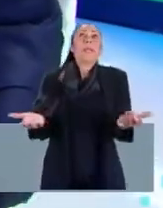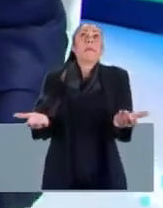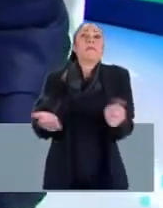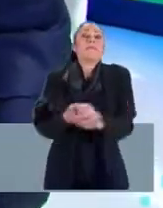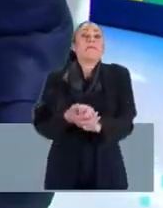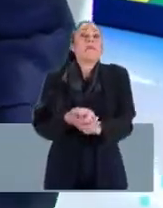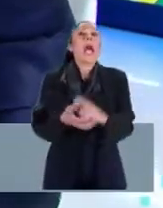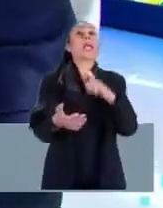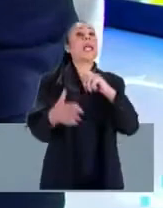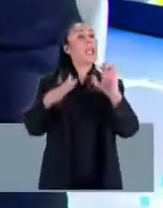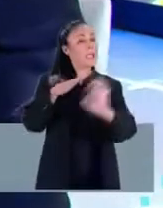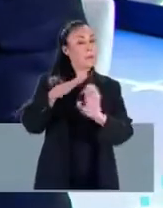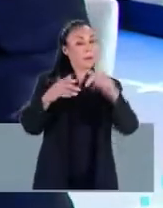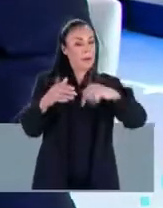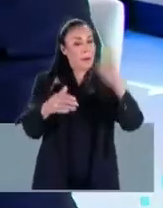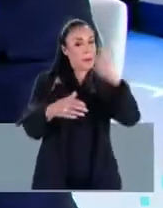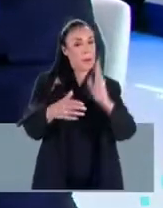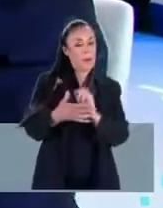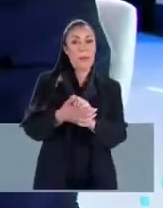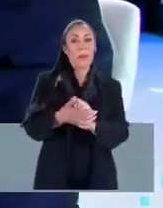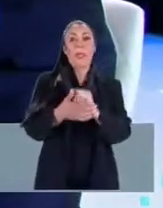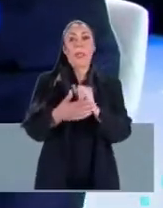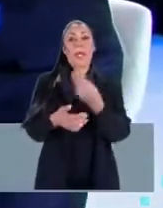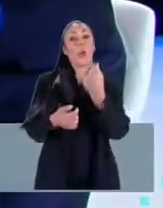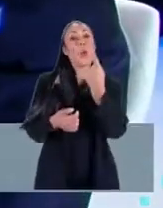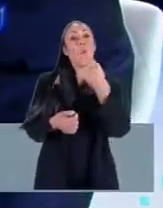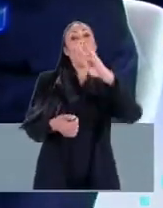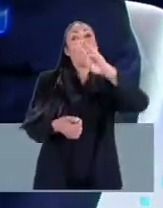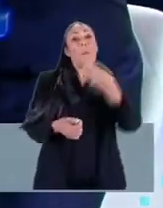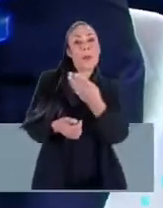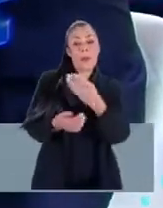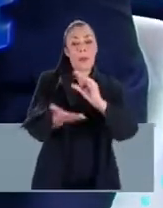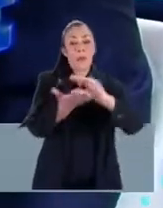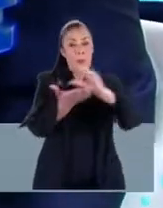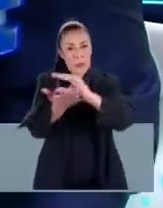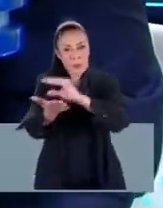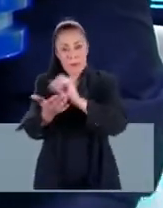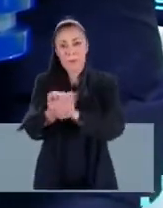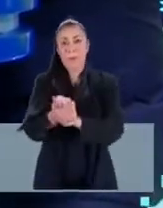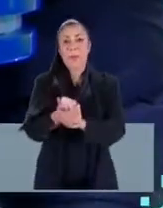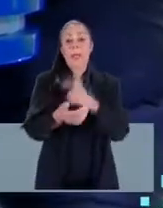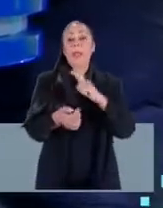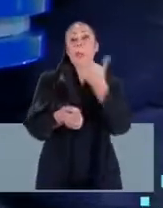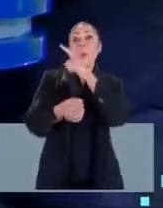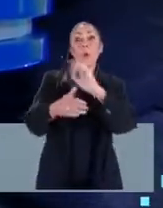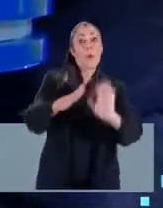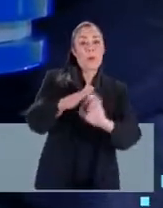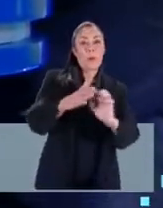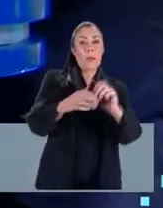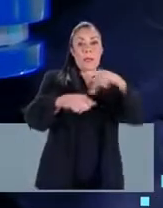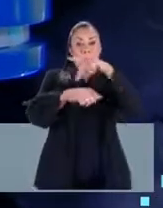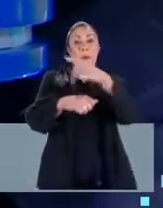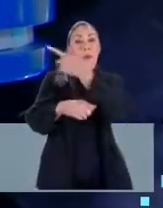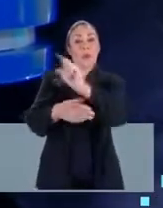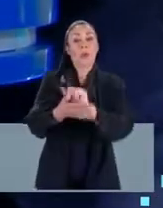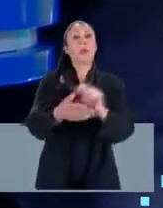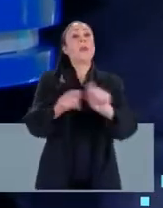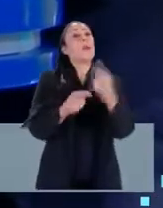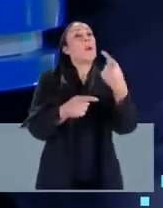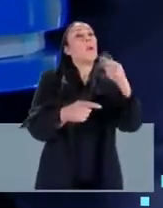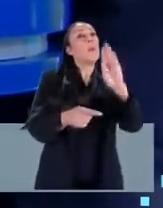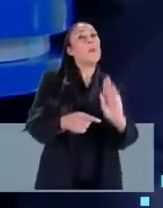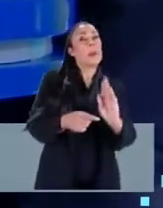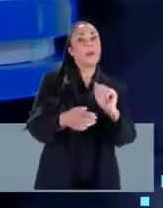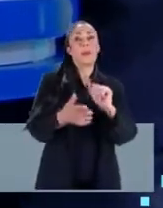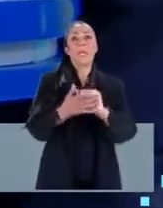que tem uma empresa brasileira que quisesse 1 bilhão de financiamento e tivesse uma empresa estrangeira que quisesse 1 bilhão de financiamento. Se